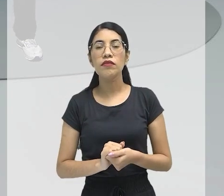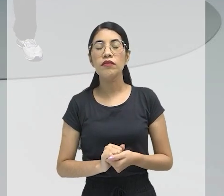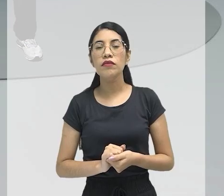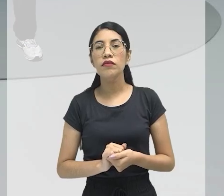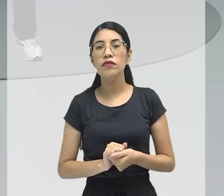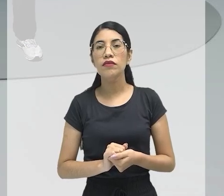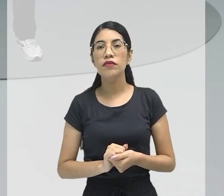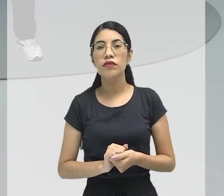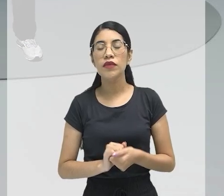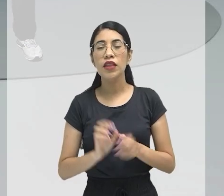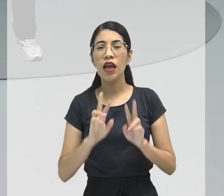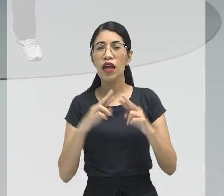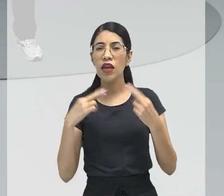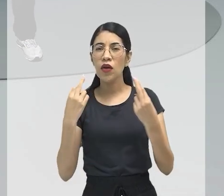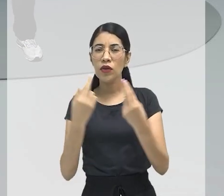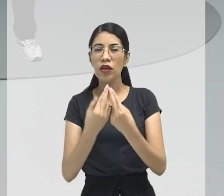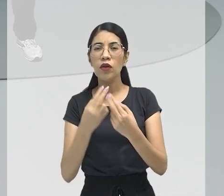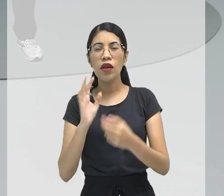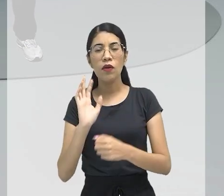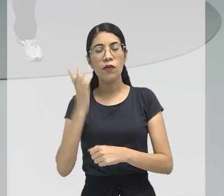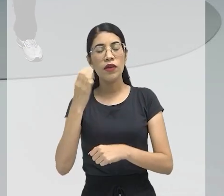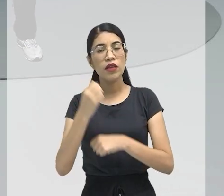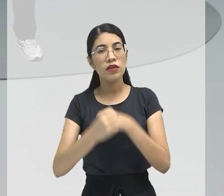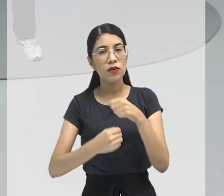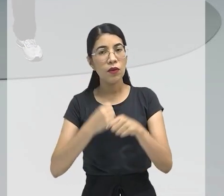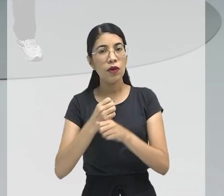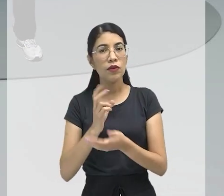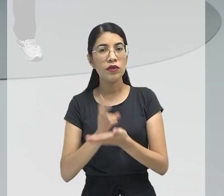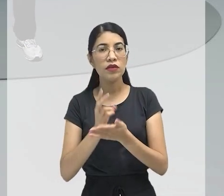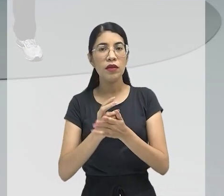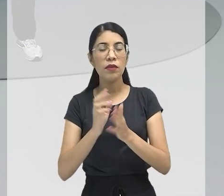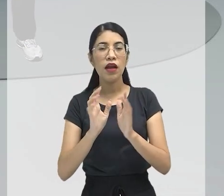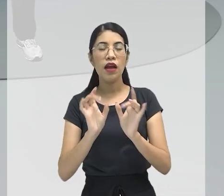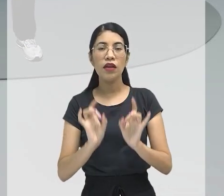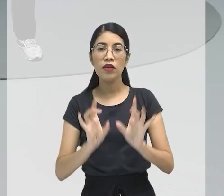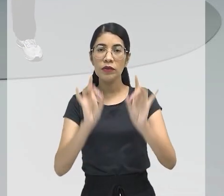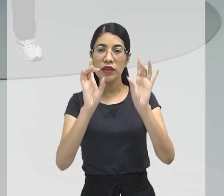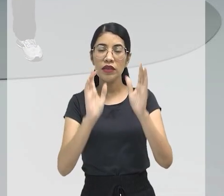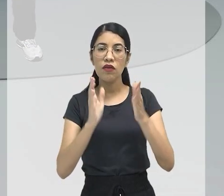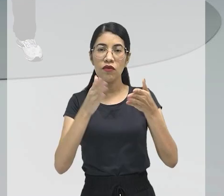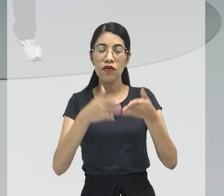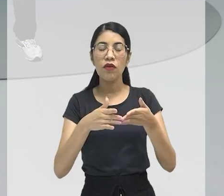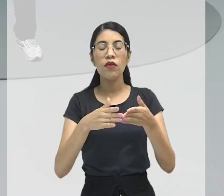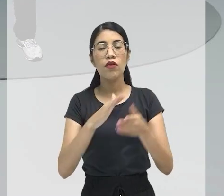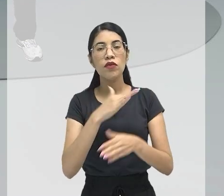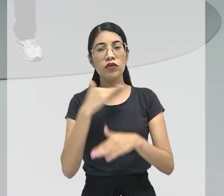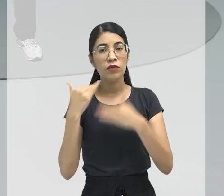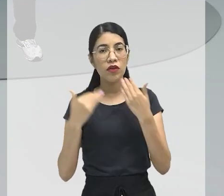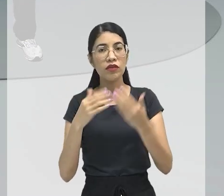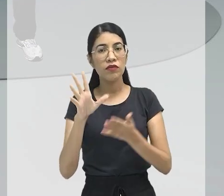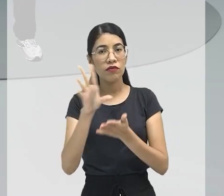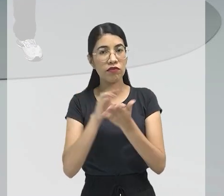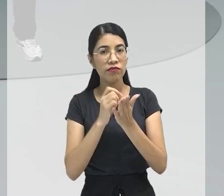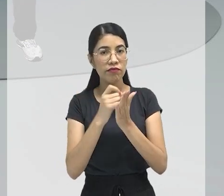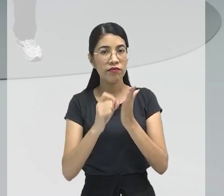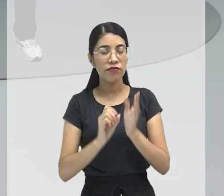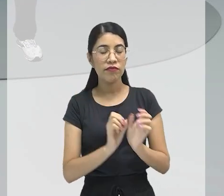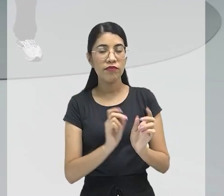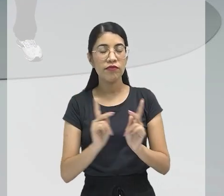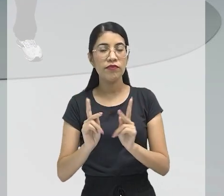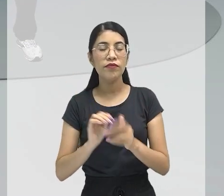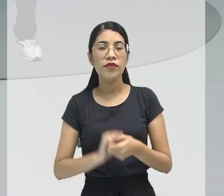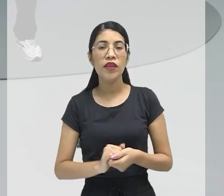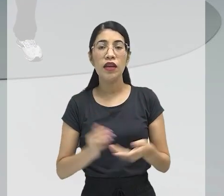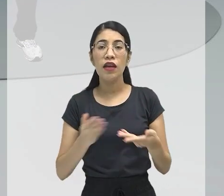dessa reunião anual, tá, em homenagem aos mortos, tá bom? Então anote aí que é importante, ok?